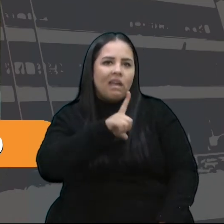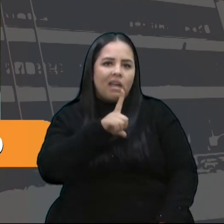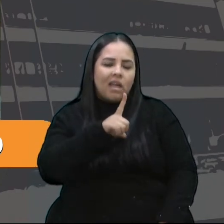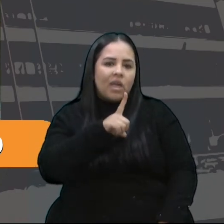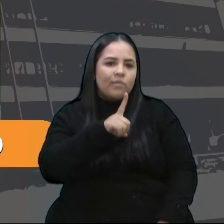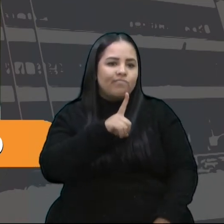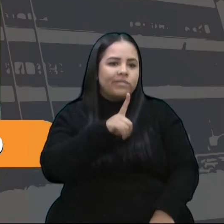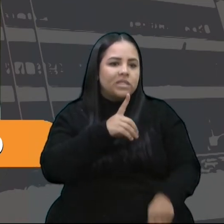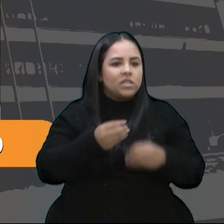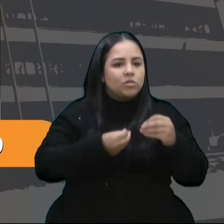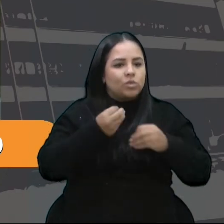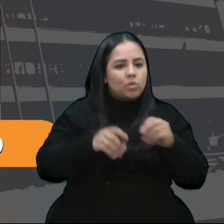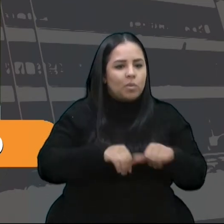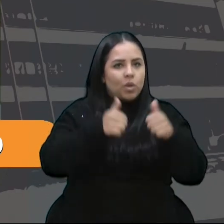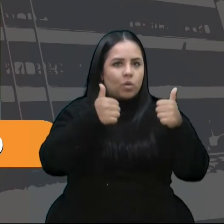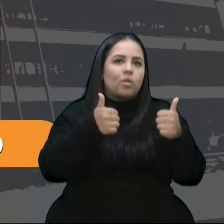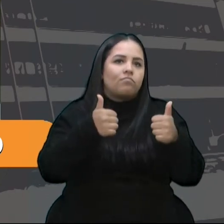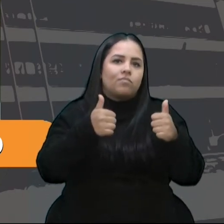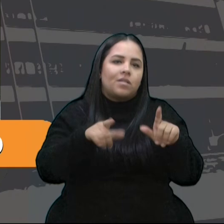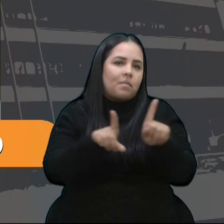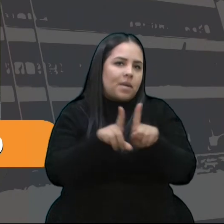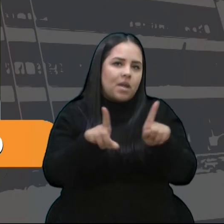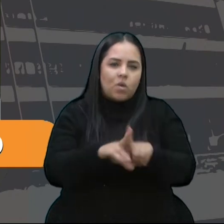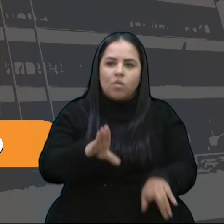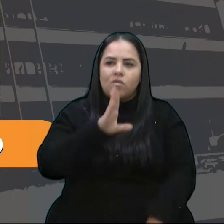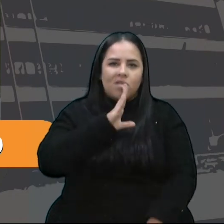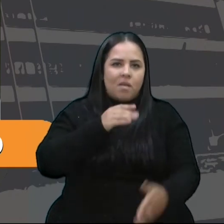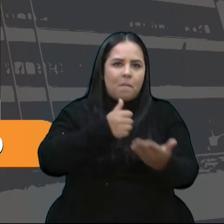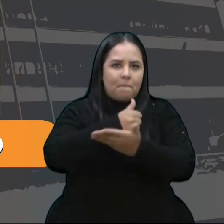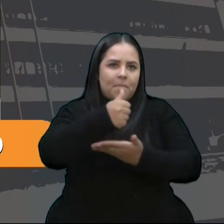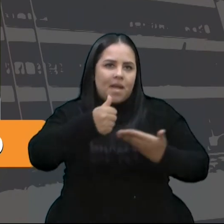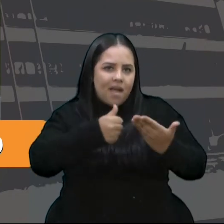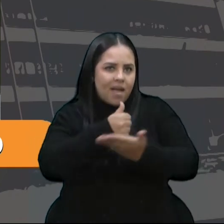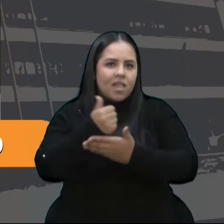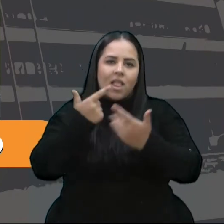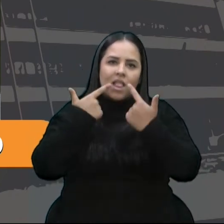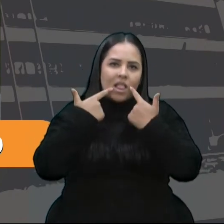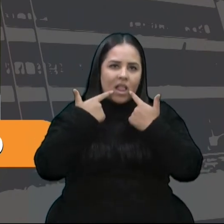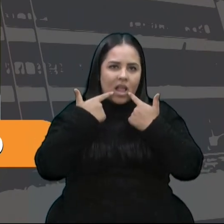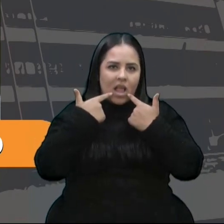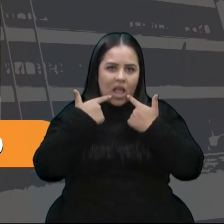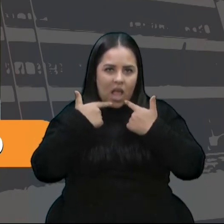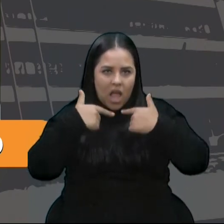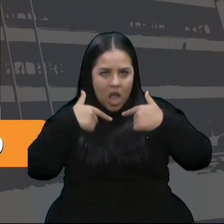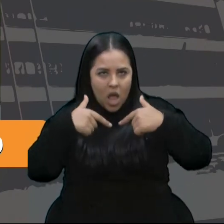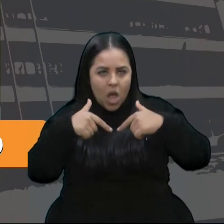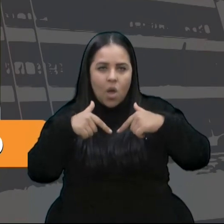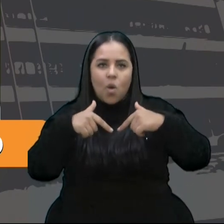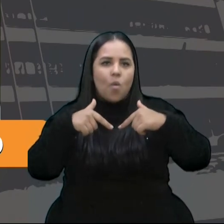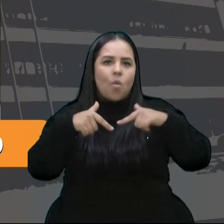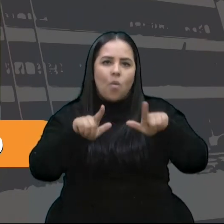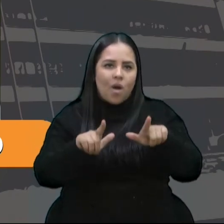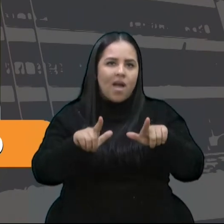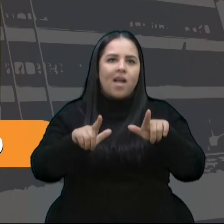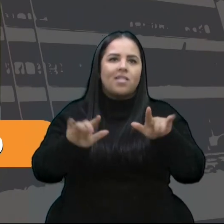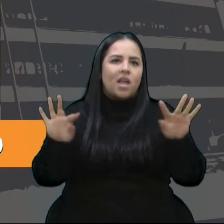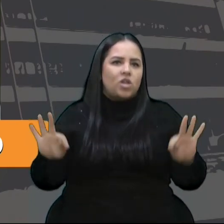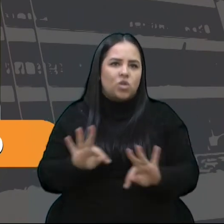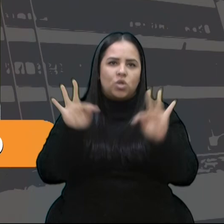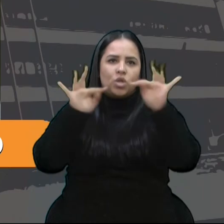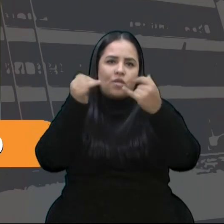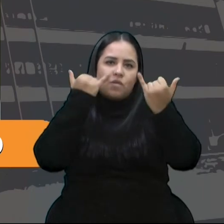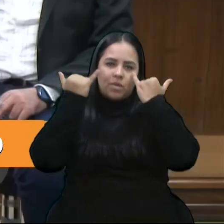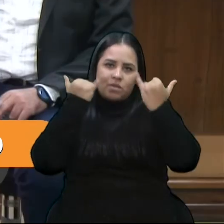afinidade. Além de conhecimentos básicos de língua e de tecnologia da informação, porque isso é muito demandado